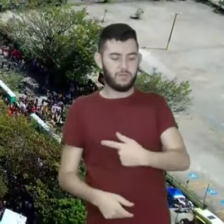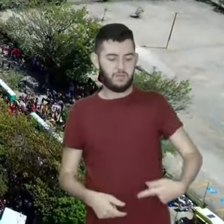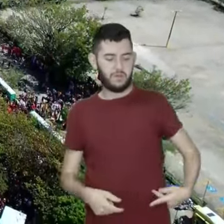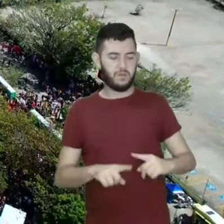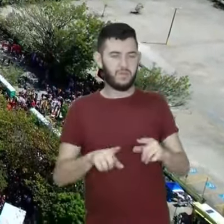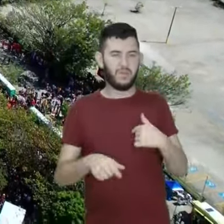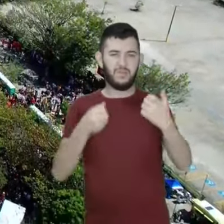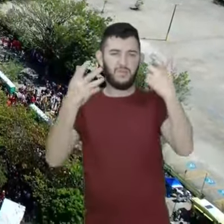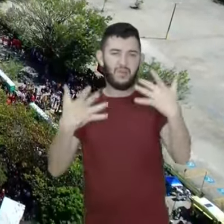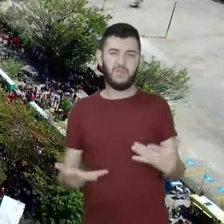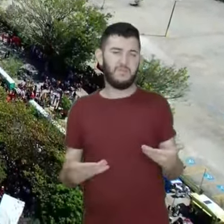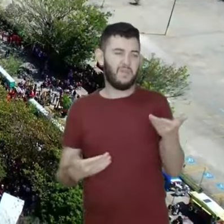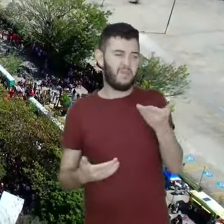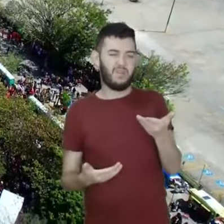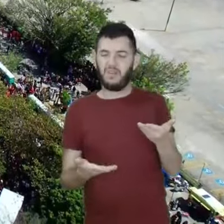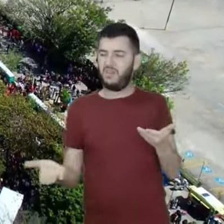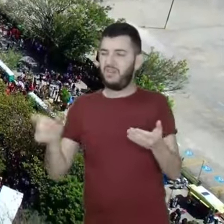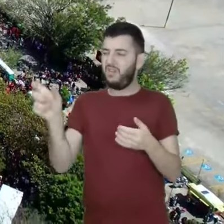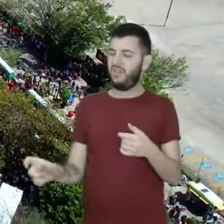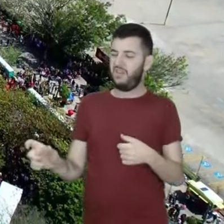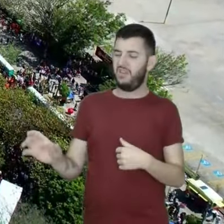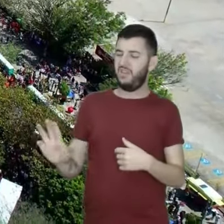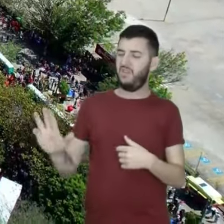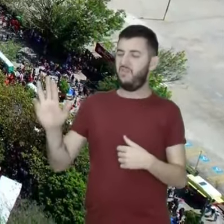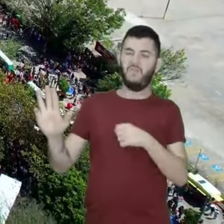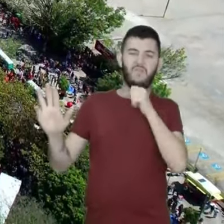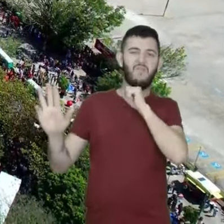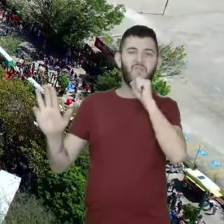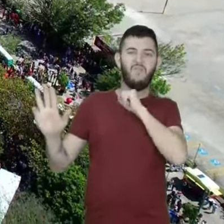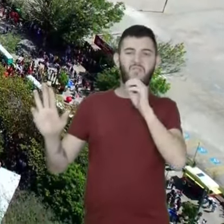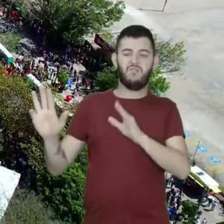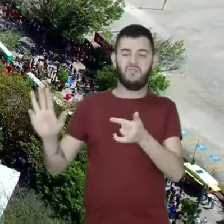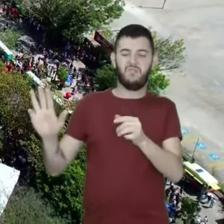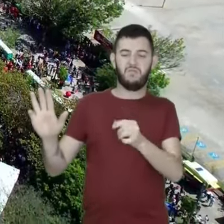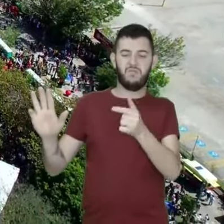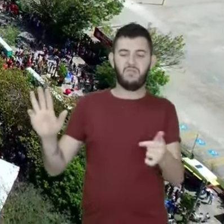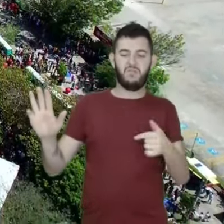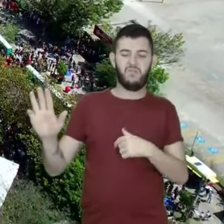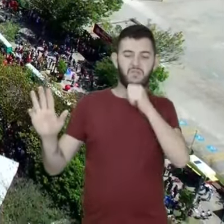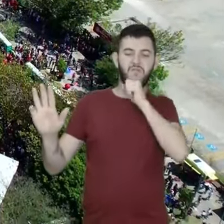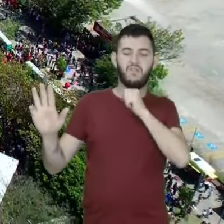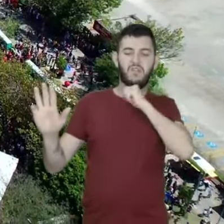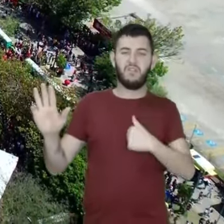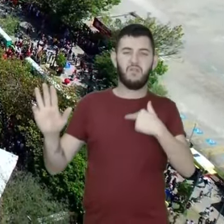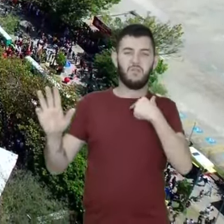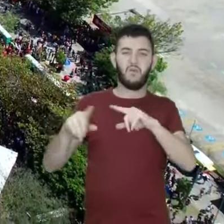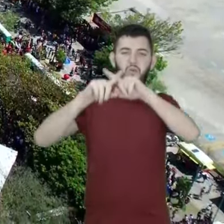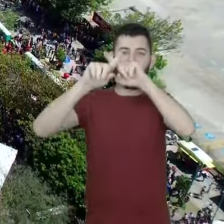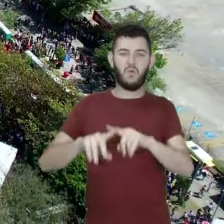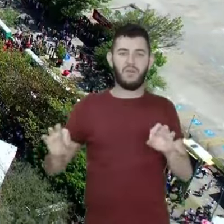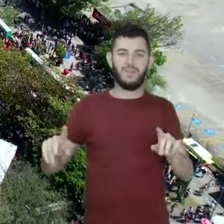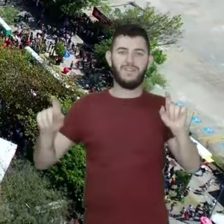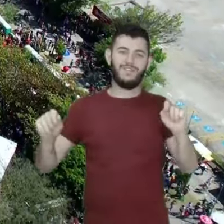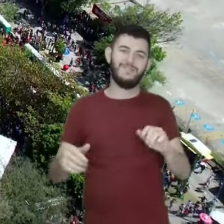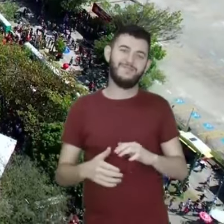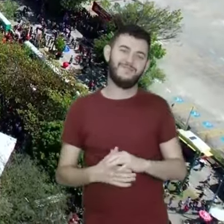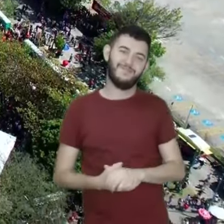em 2022 ele vai estar velhinho, ele não vai poder concorrer. Ah.